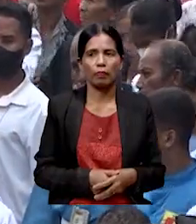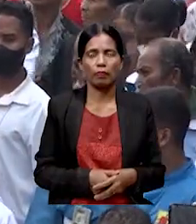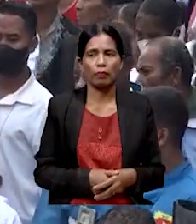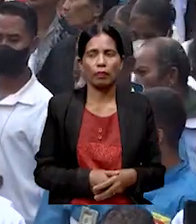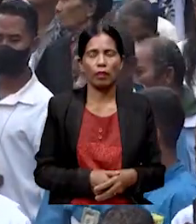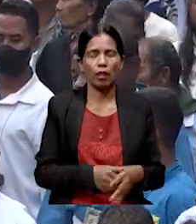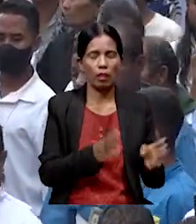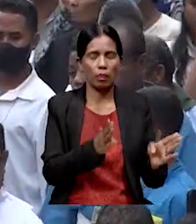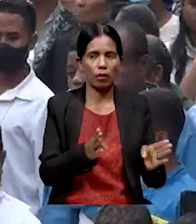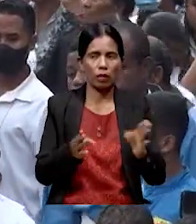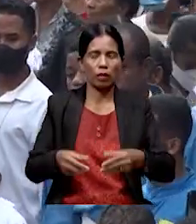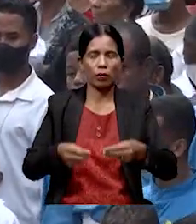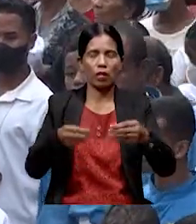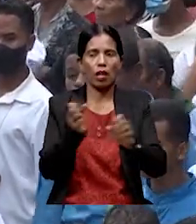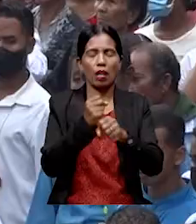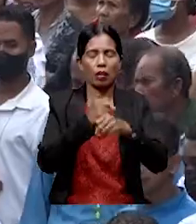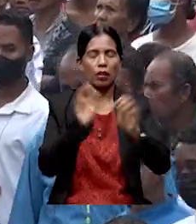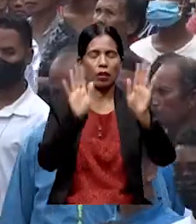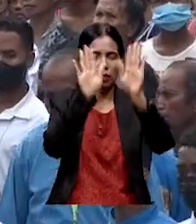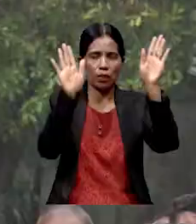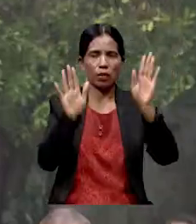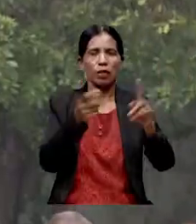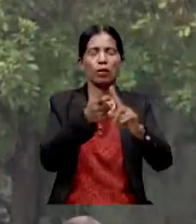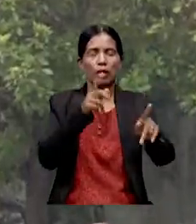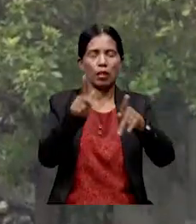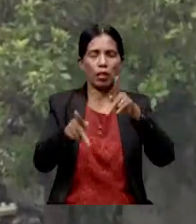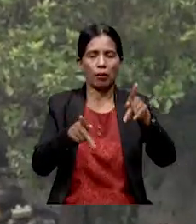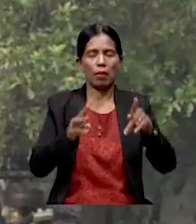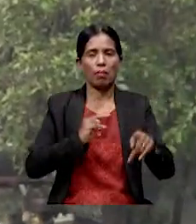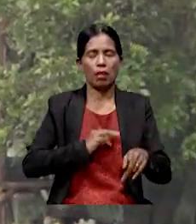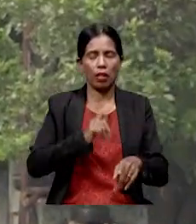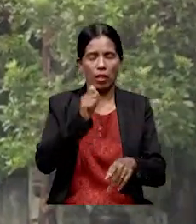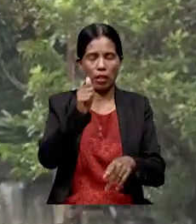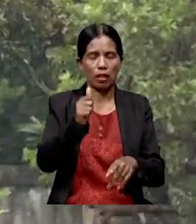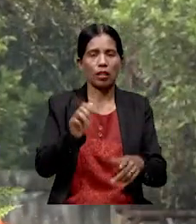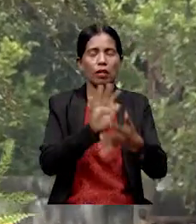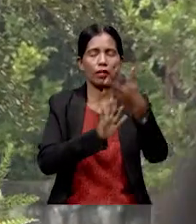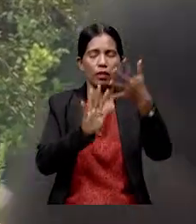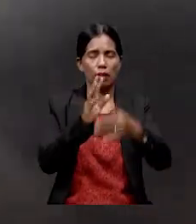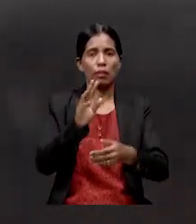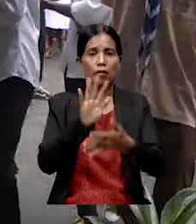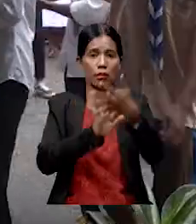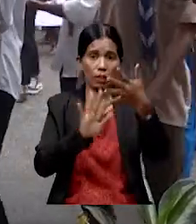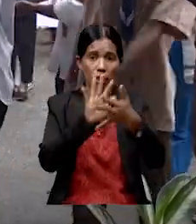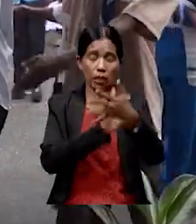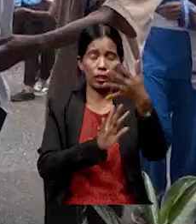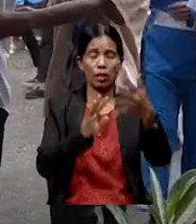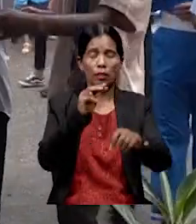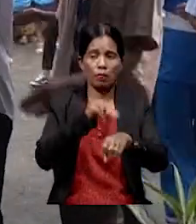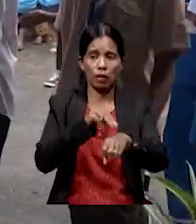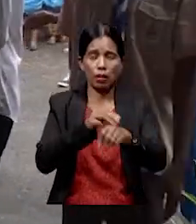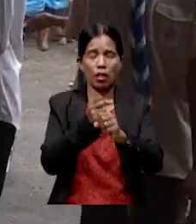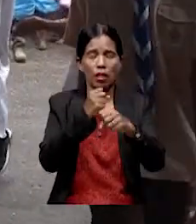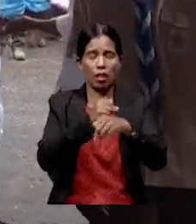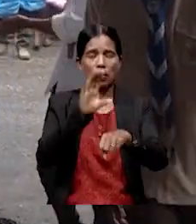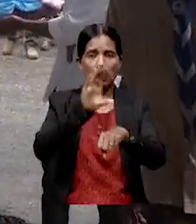Processo de entrega, né? Halávia Domingo, no acompanha José Sarani de Ocesia Maliana e a celebração Missa na Beira Elisa e a Igreja Catedral Sagrado Coração